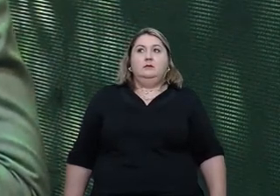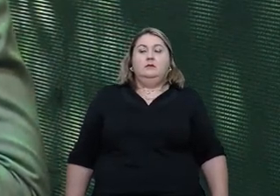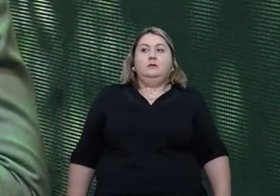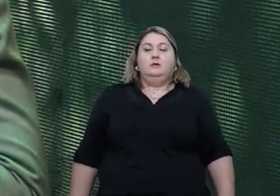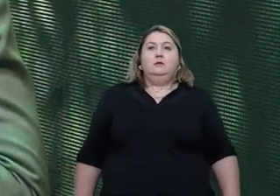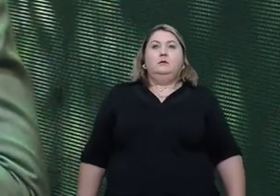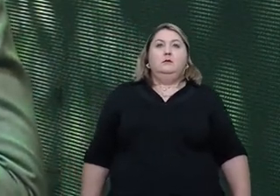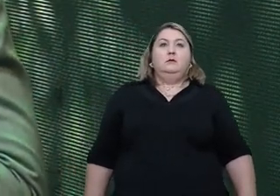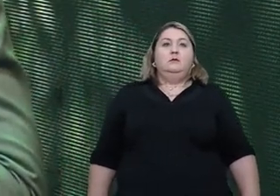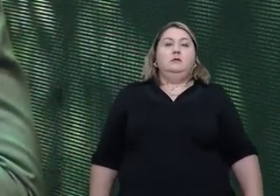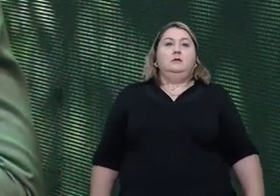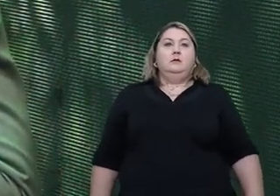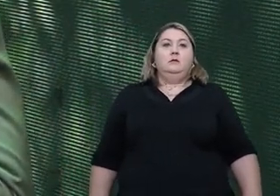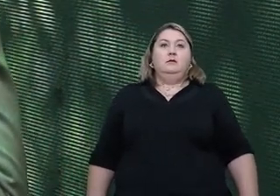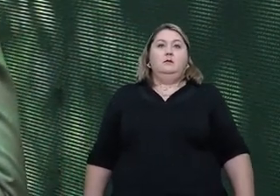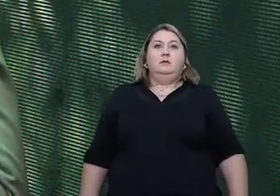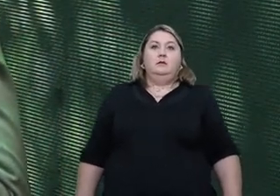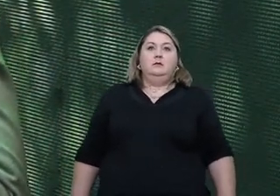Vou pegar o tom aqui.